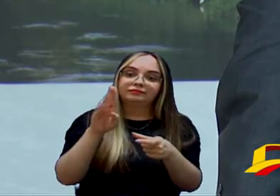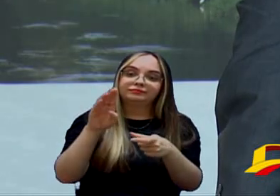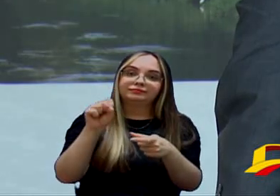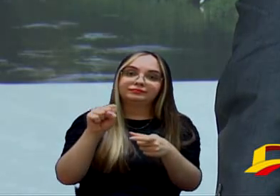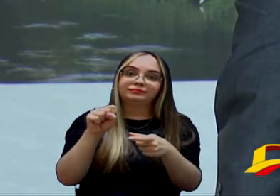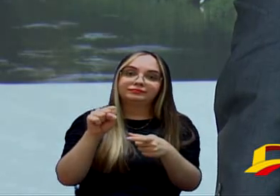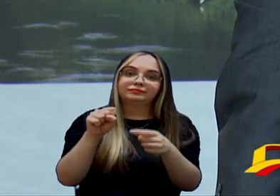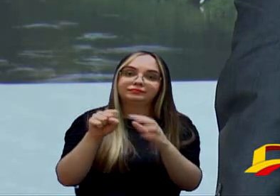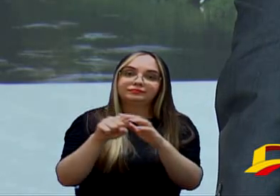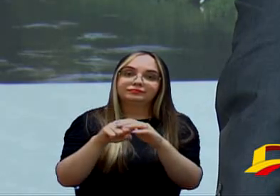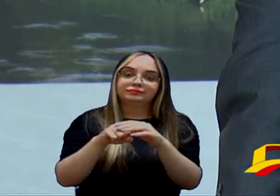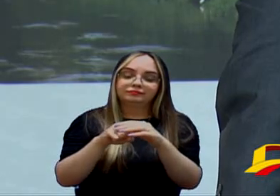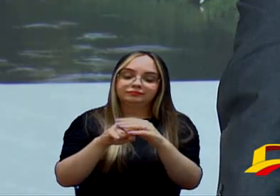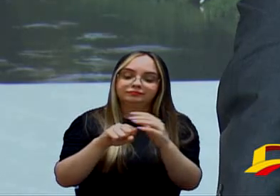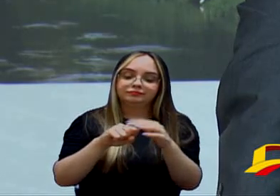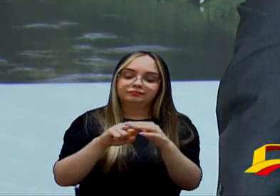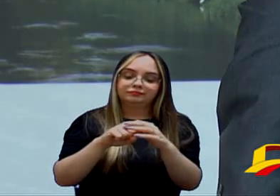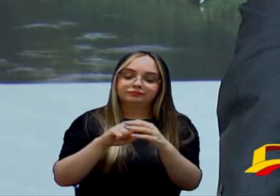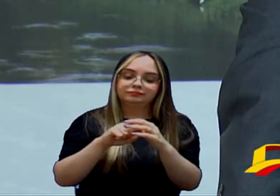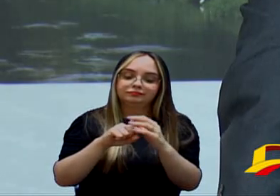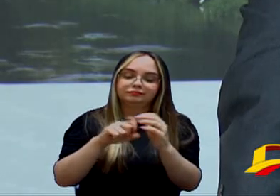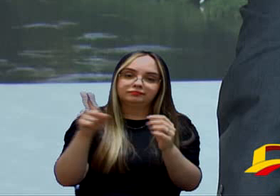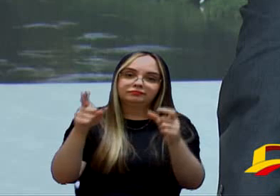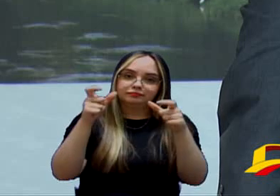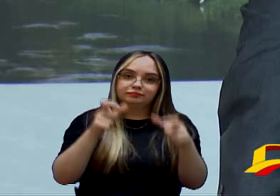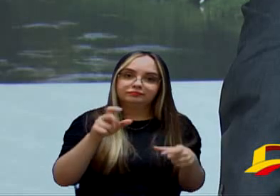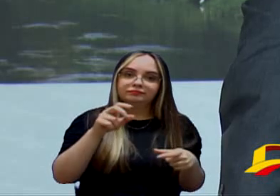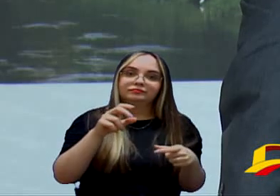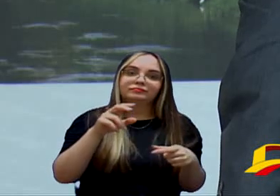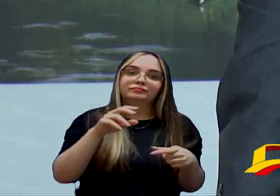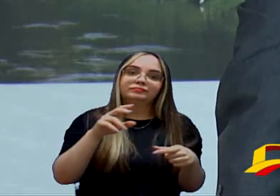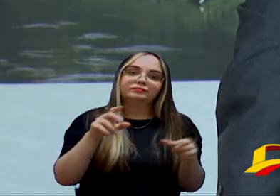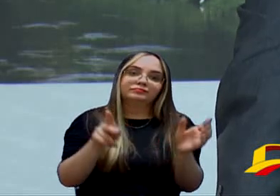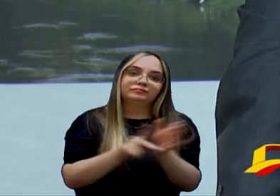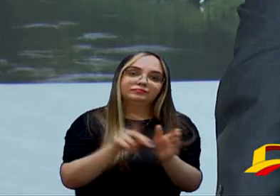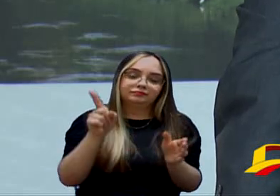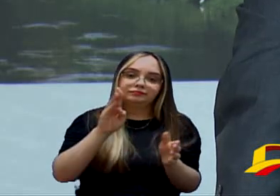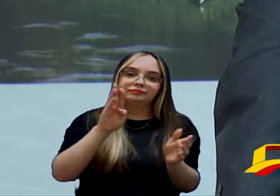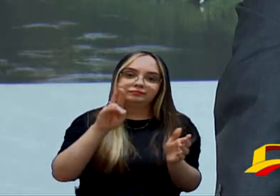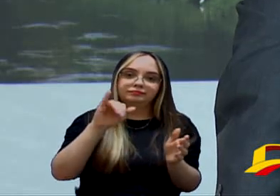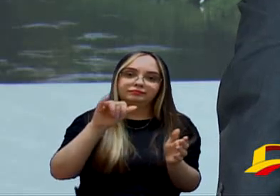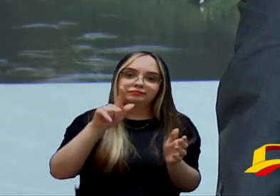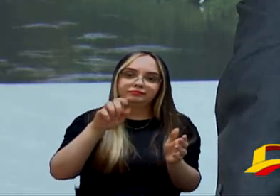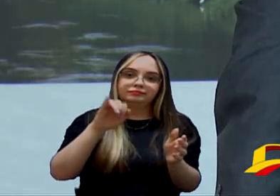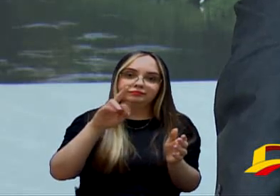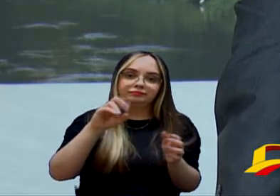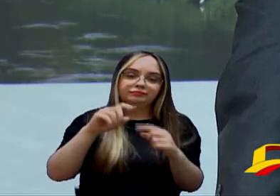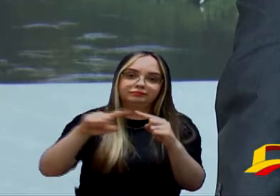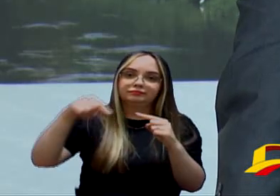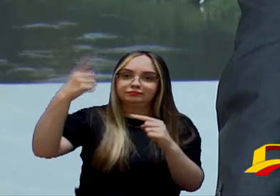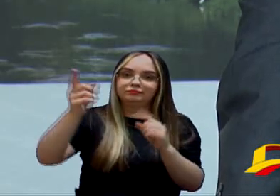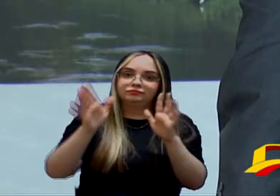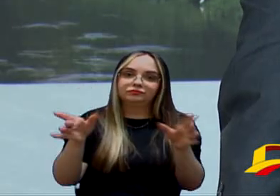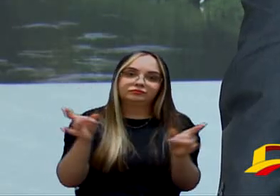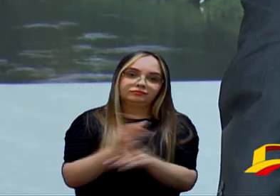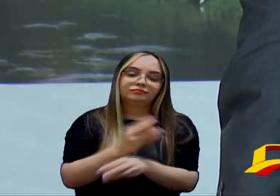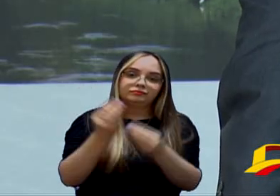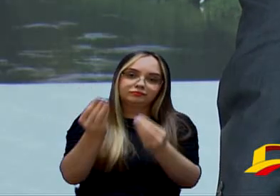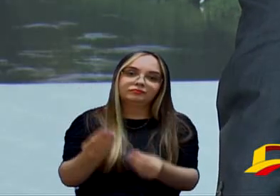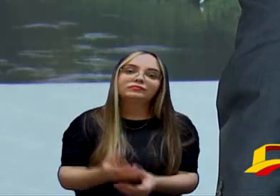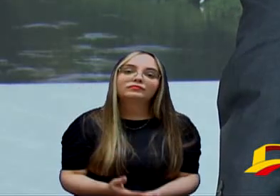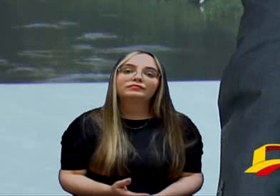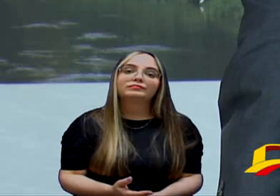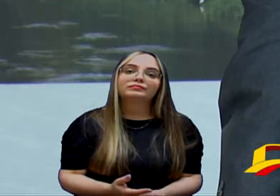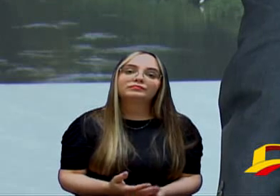família né Que deve Tobias esse veículo já está praticamente já para ser entregue na semana que vem e será